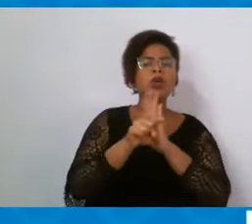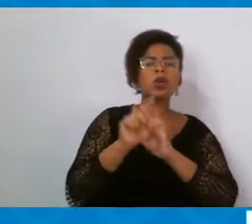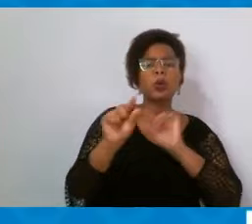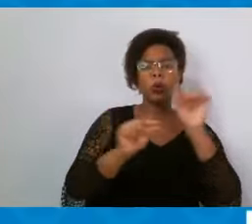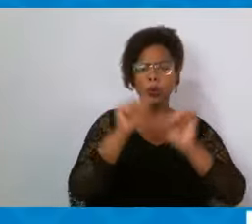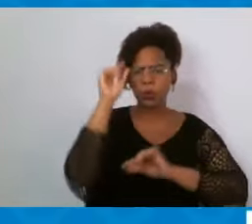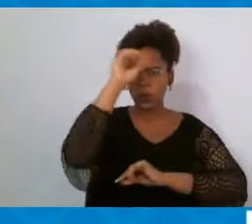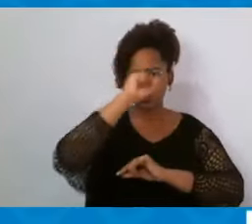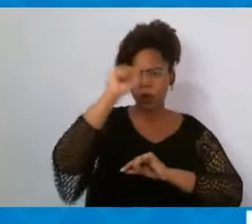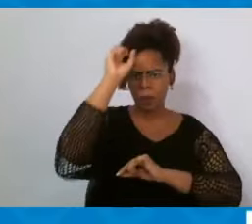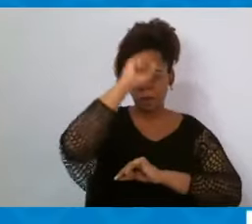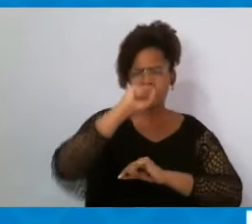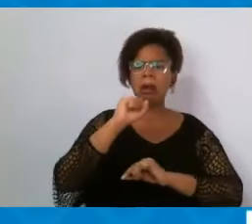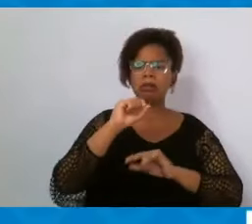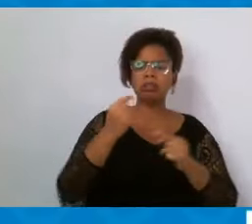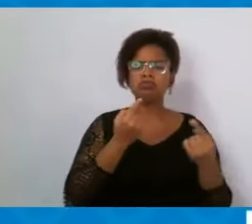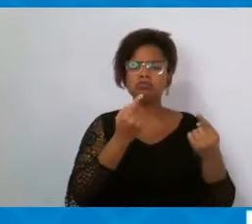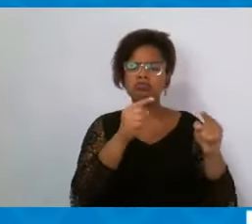em desafio?